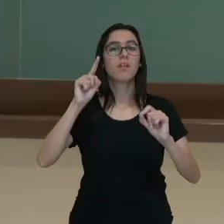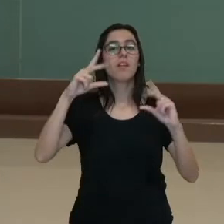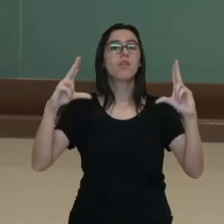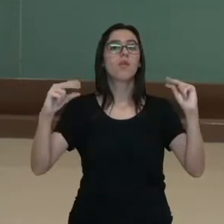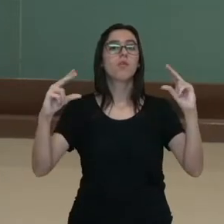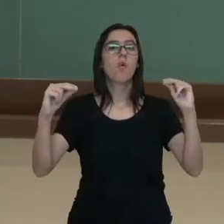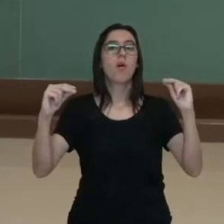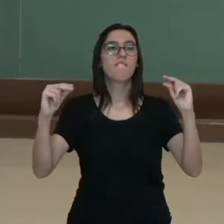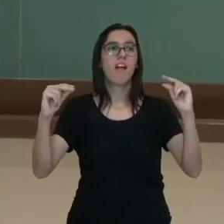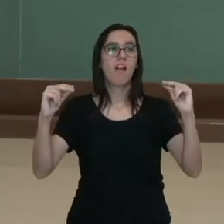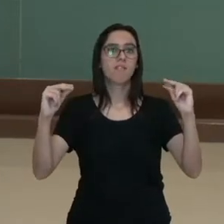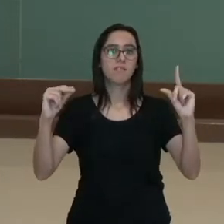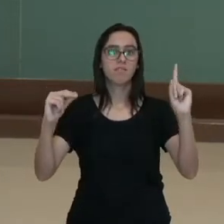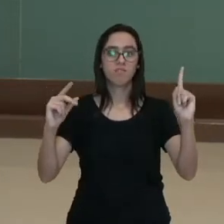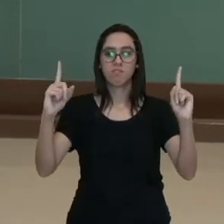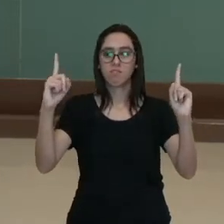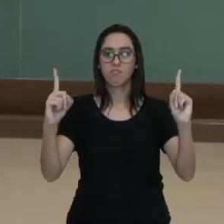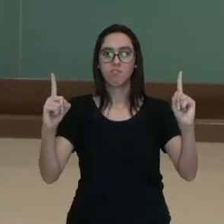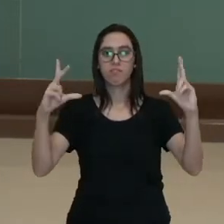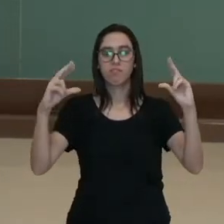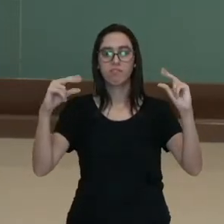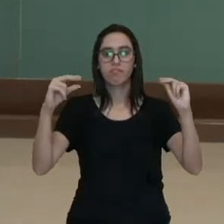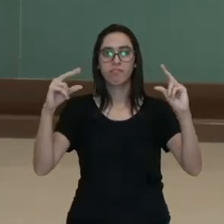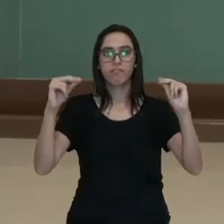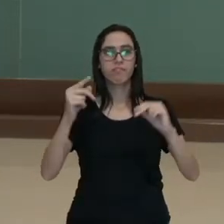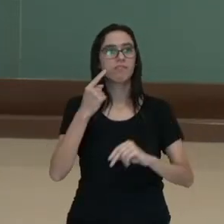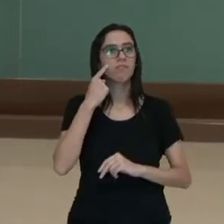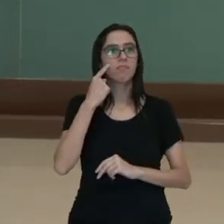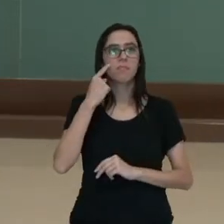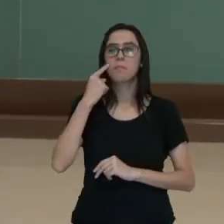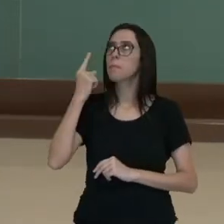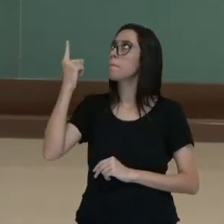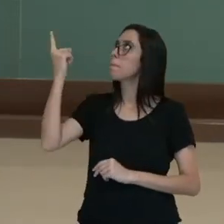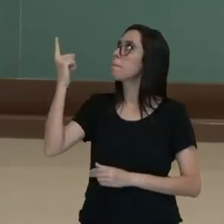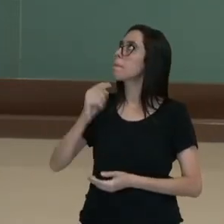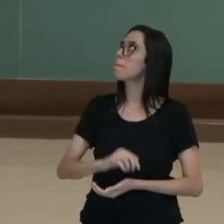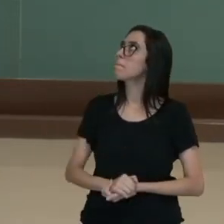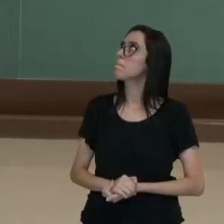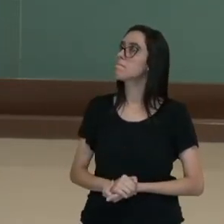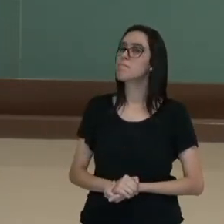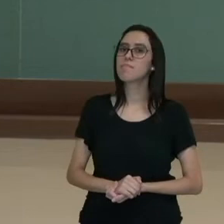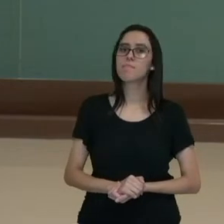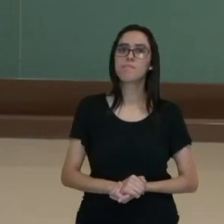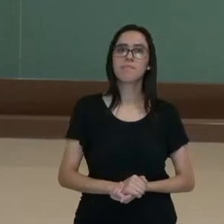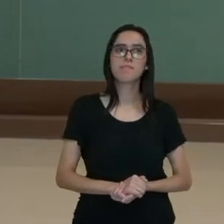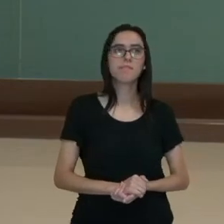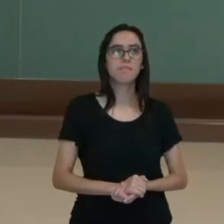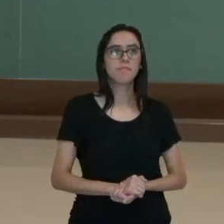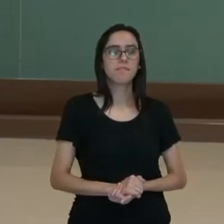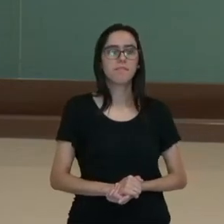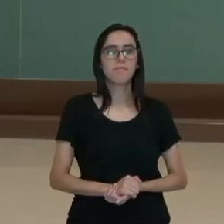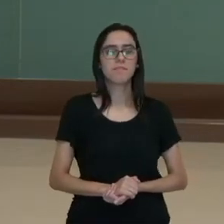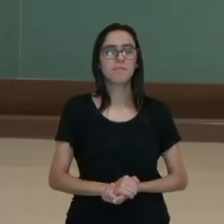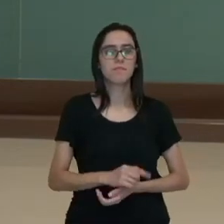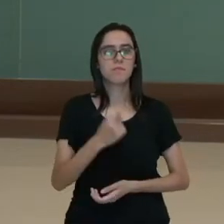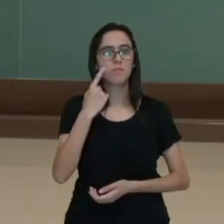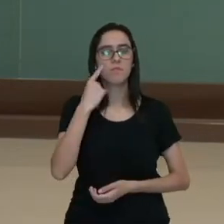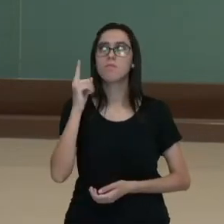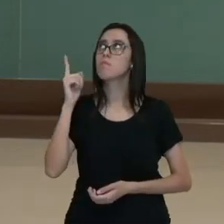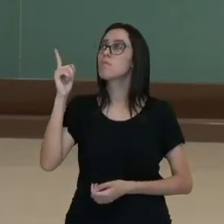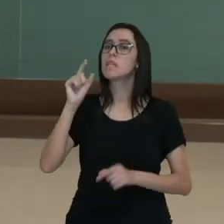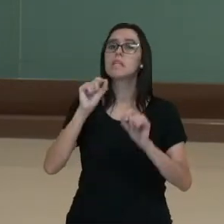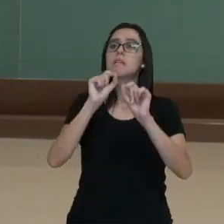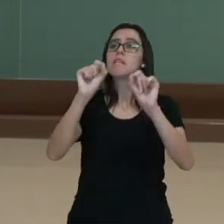diálogo. Ai, aqui que pueda me ajudar? Existe. Aqui que possa me